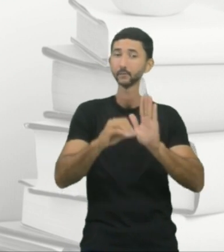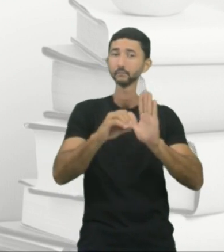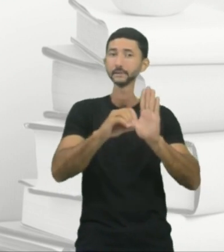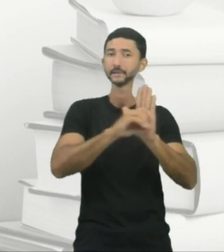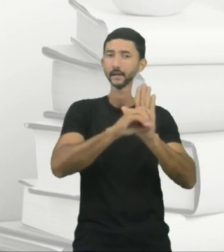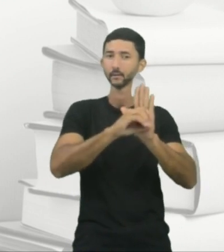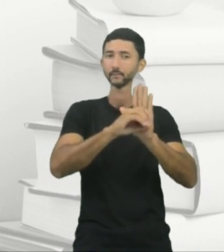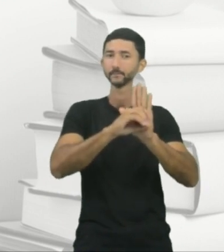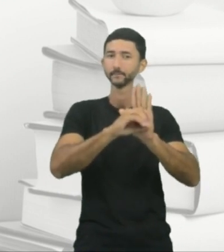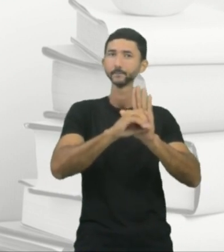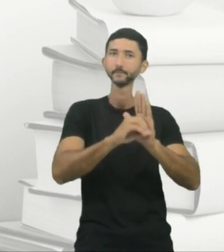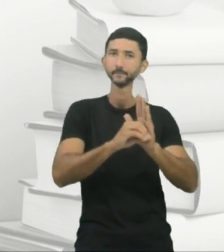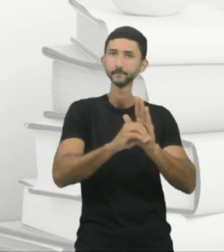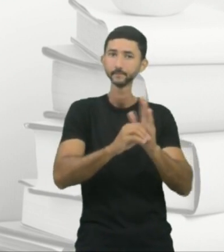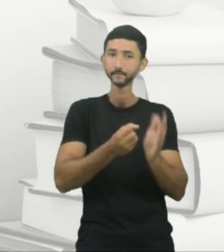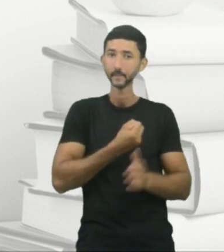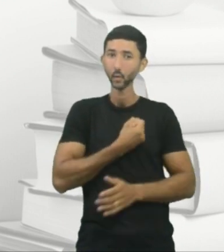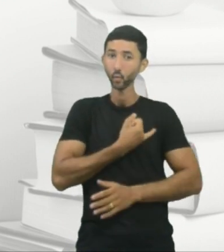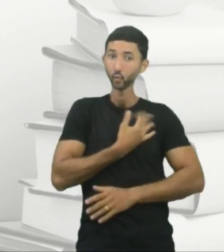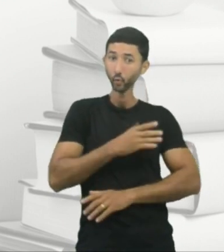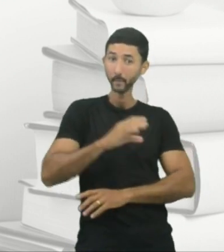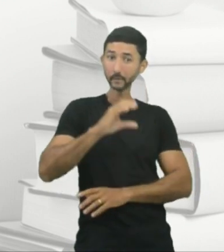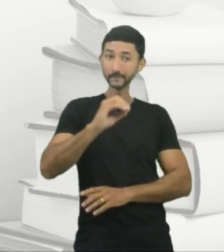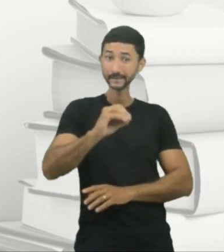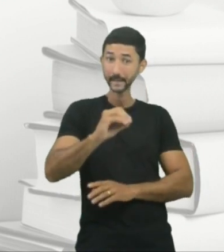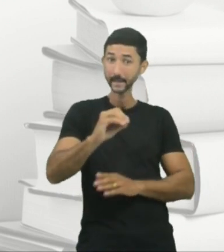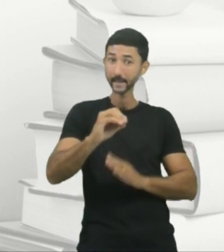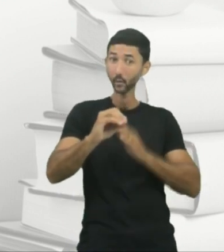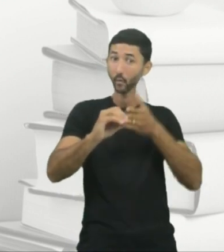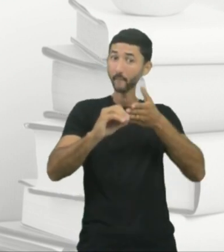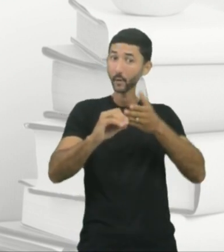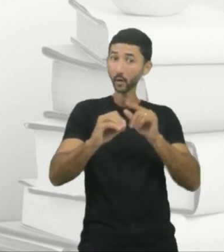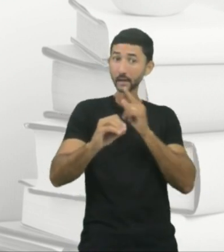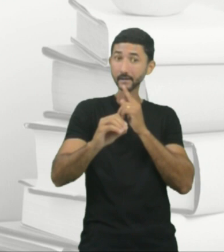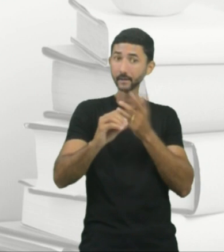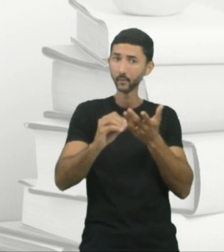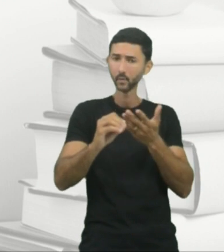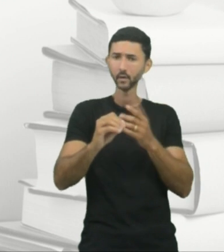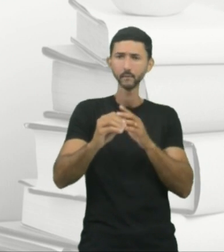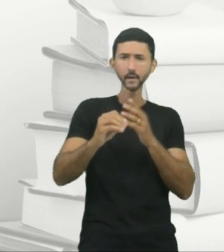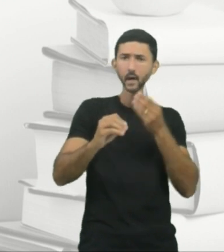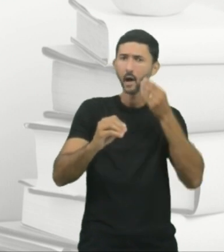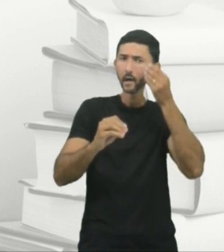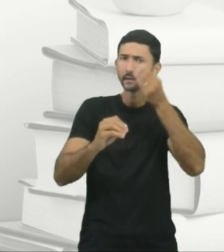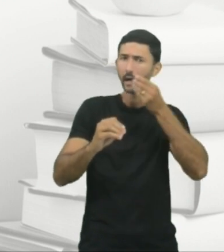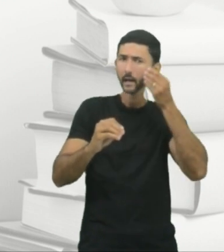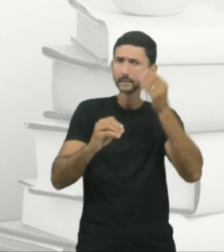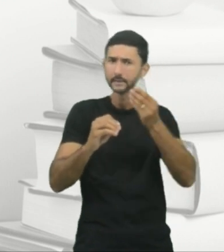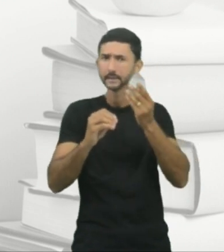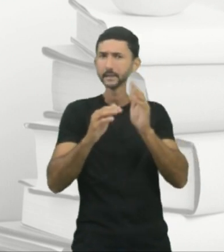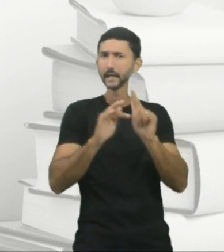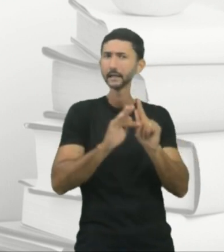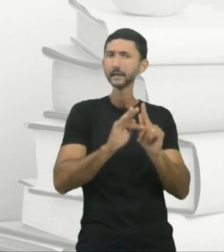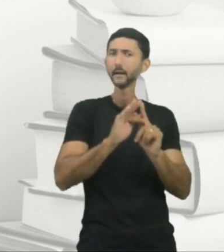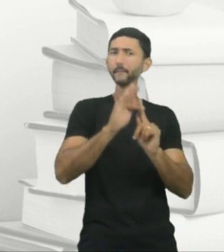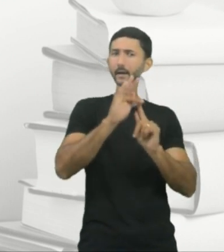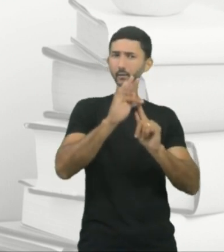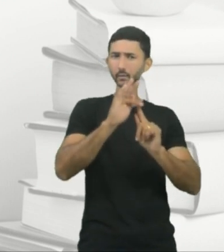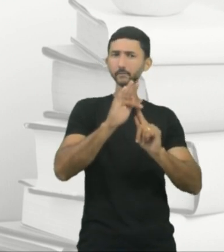número 0. E o número 0, ele é muito específico para quando a gente analisa algumas